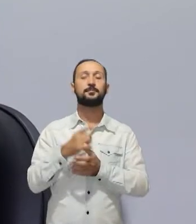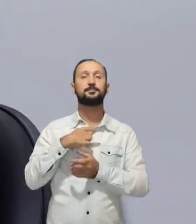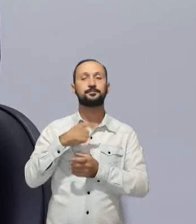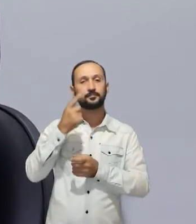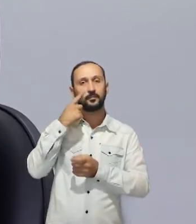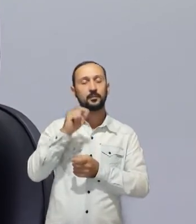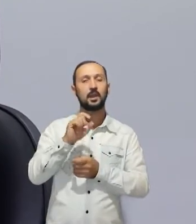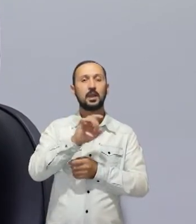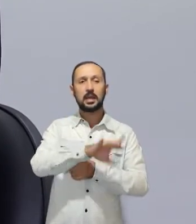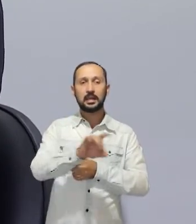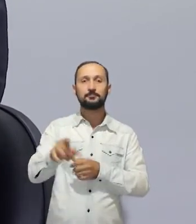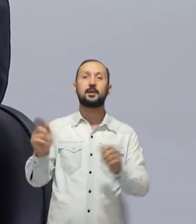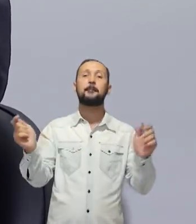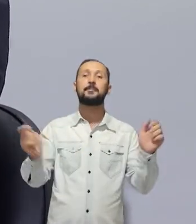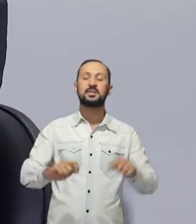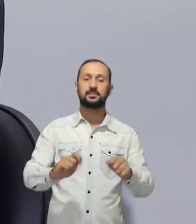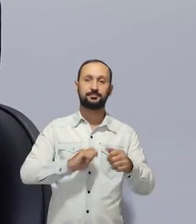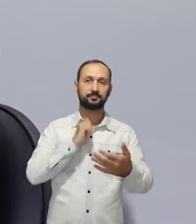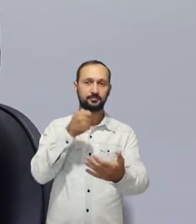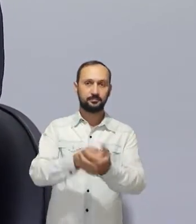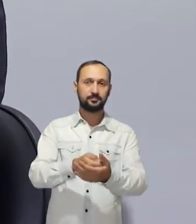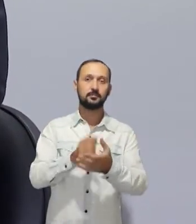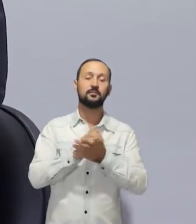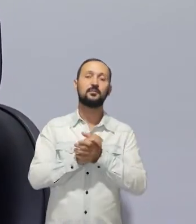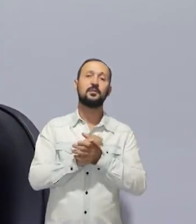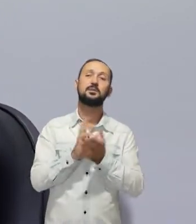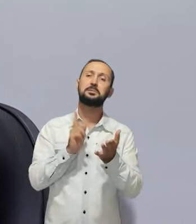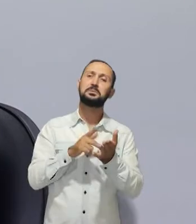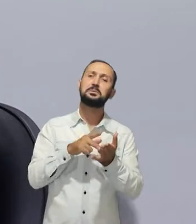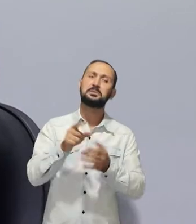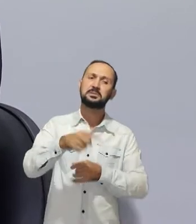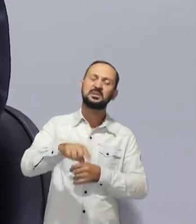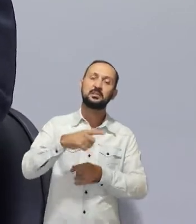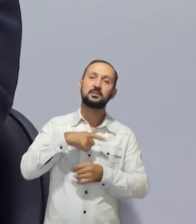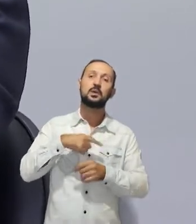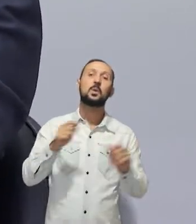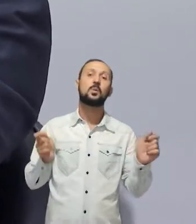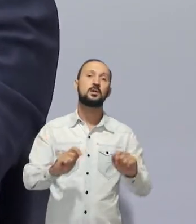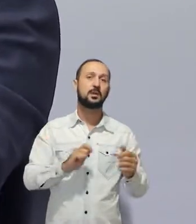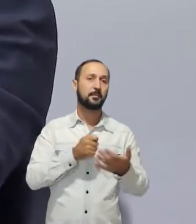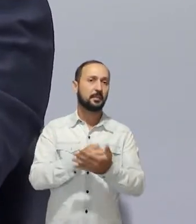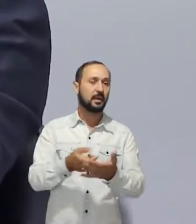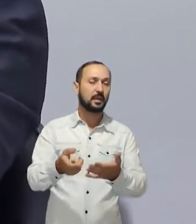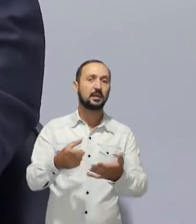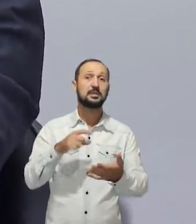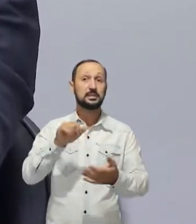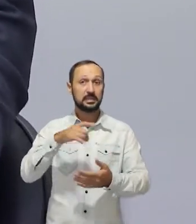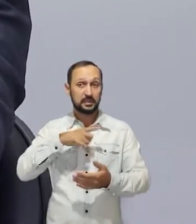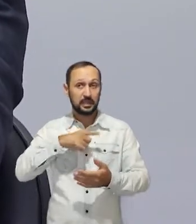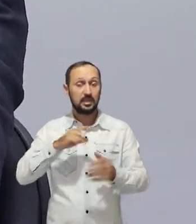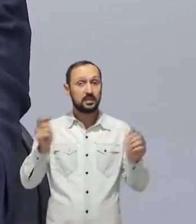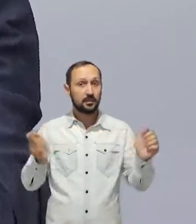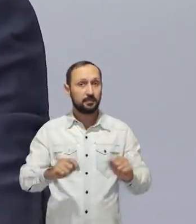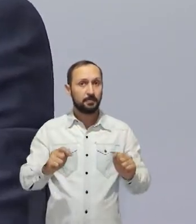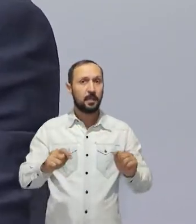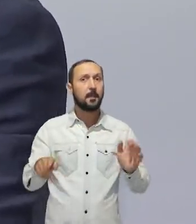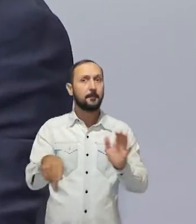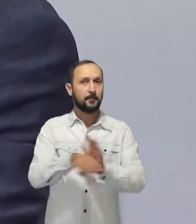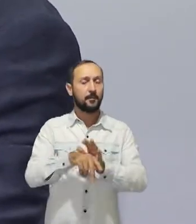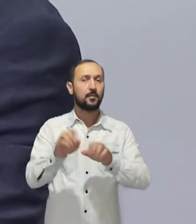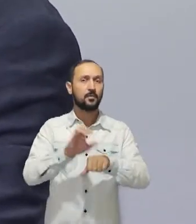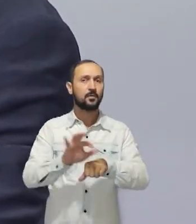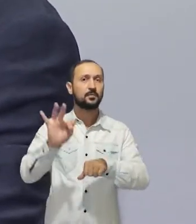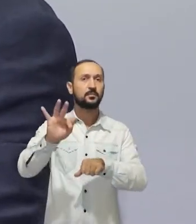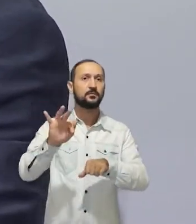capacidade contributiva. Ele consegue verificar efetivamente se aquela pessoa tem aquela capacidade e, havendo capacidade, diz a própria Constituição, deverá